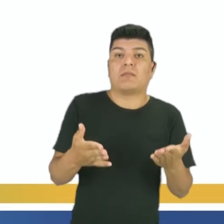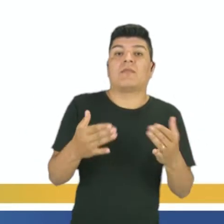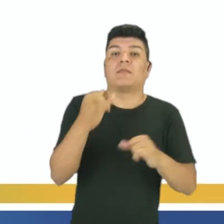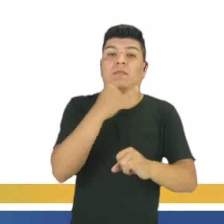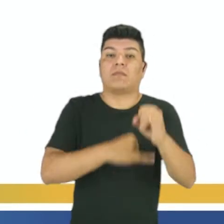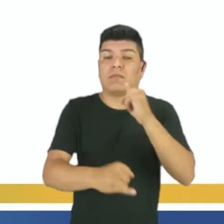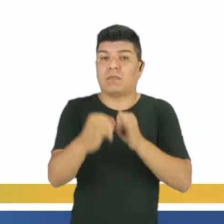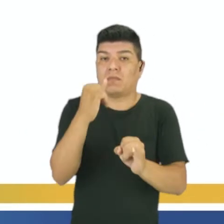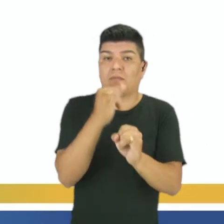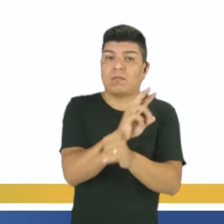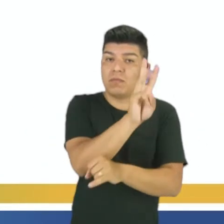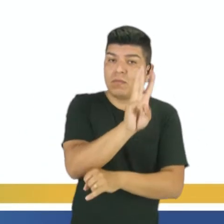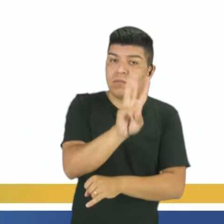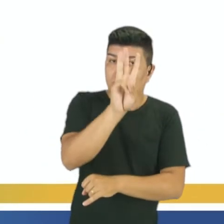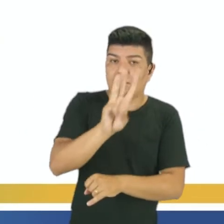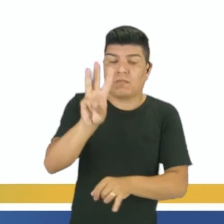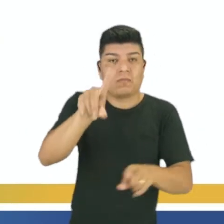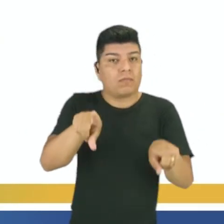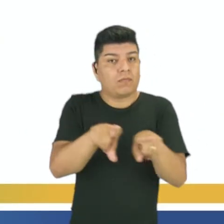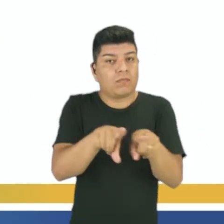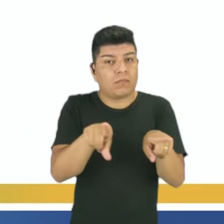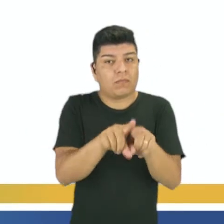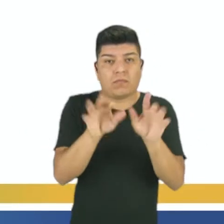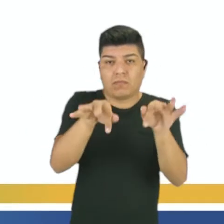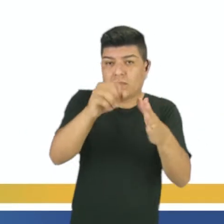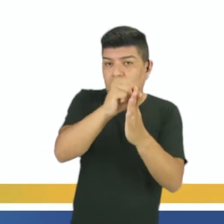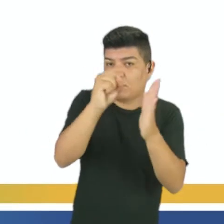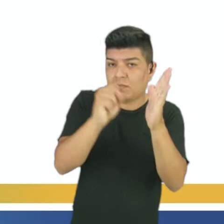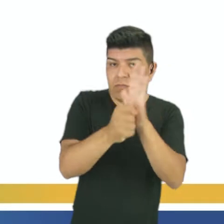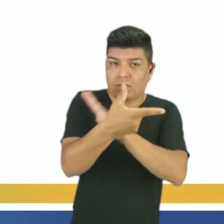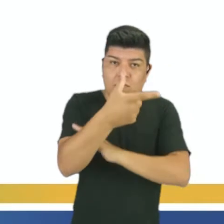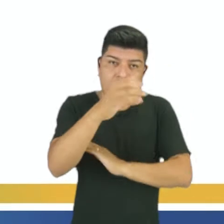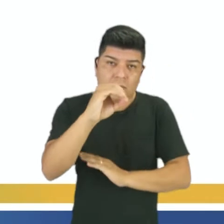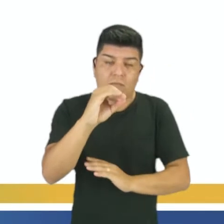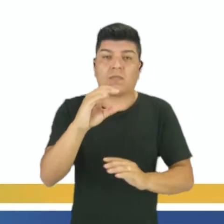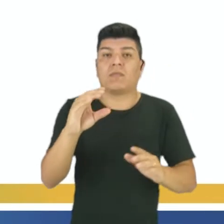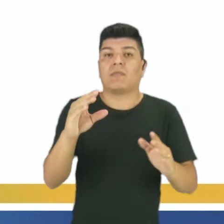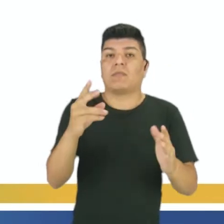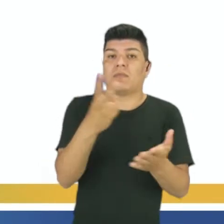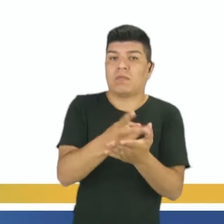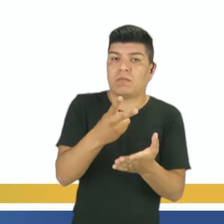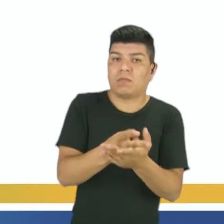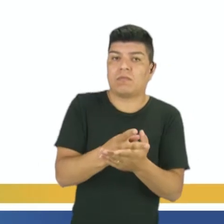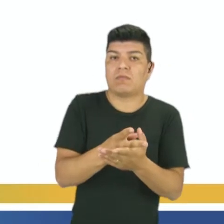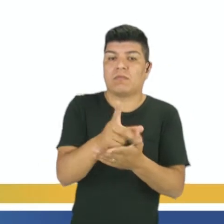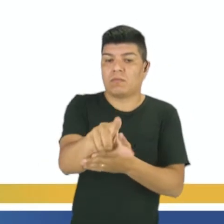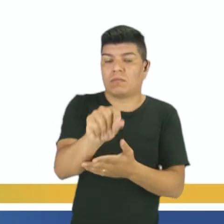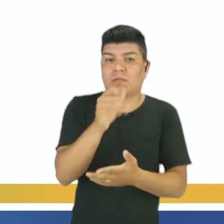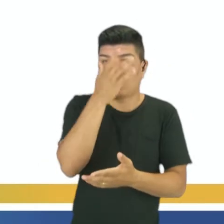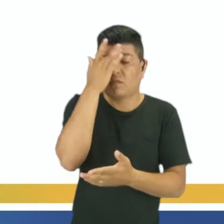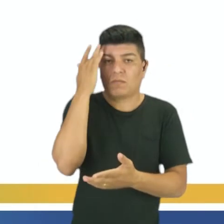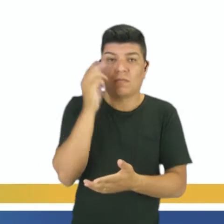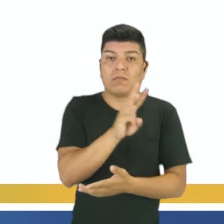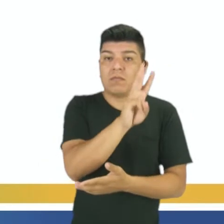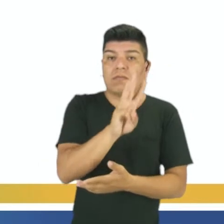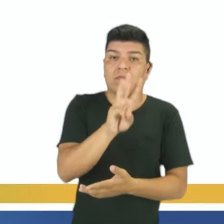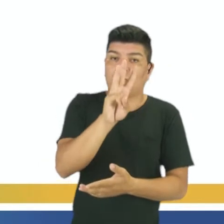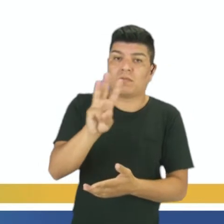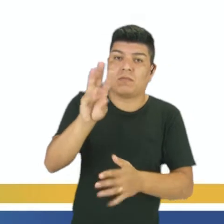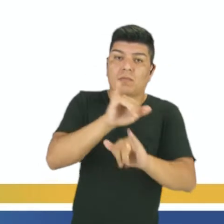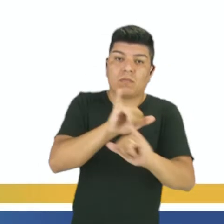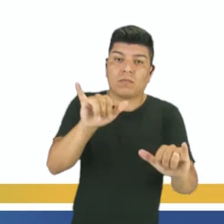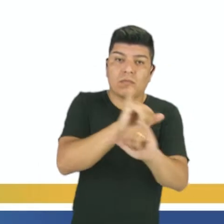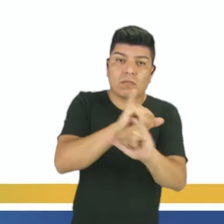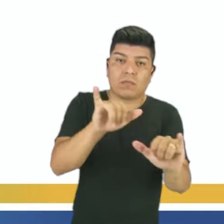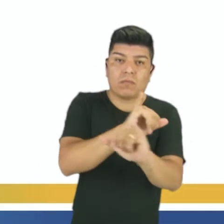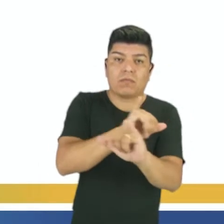sites, blogs. E desde o final do século XX, esses sites e blogs também têm sido escolhidos como meios de publicação